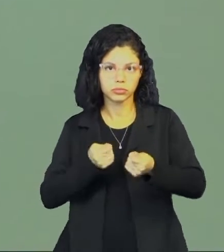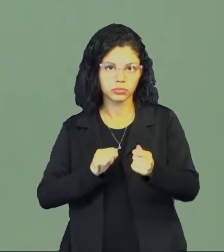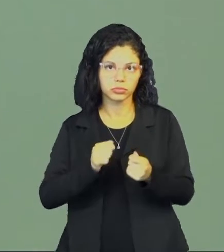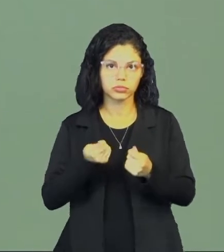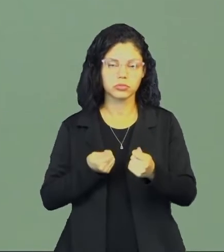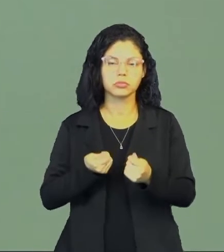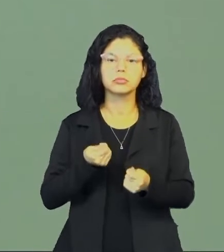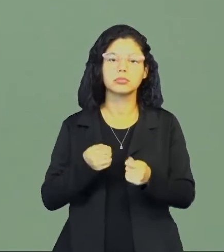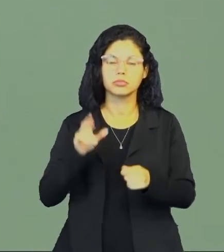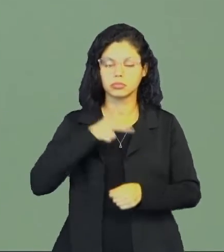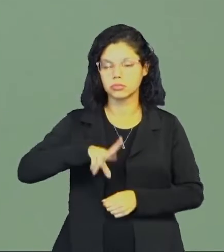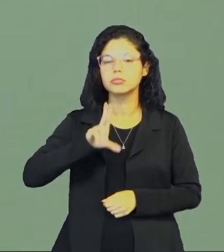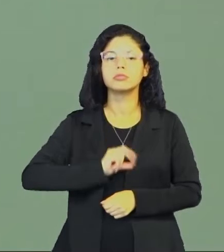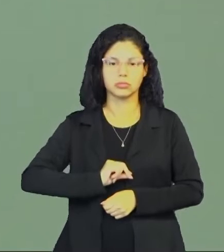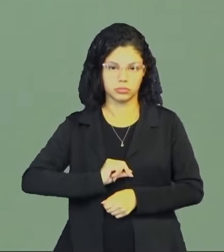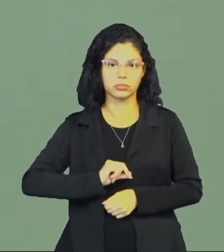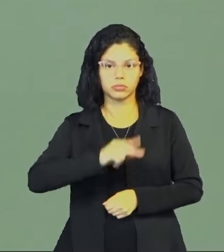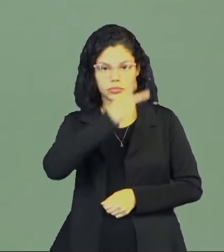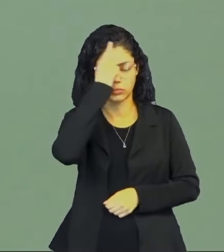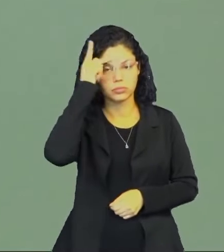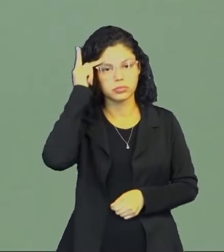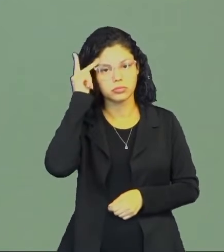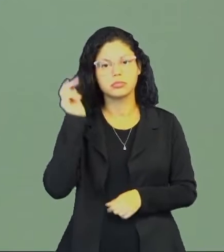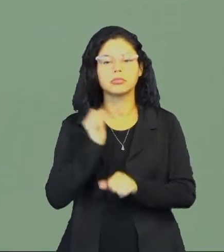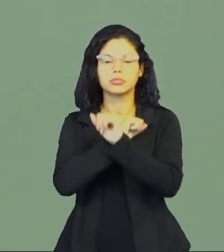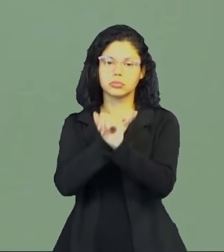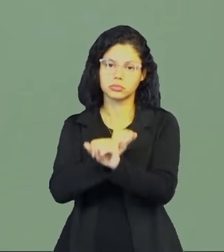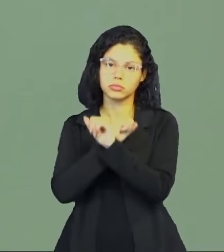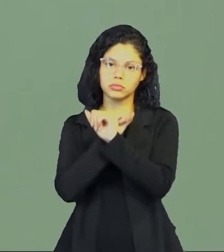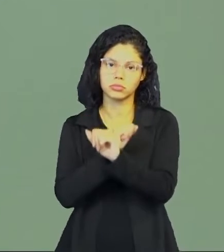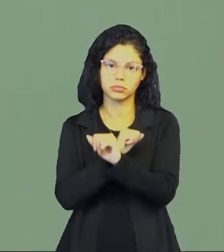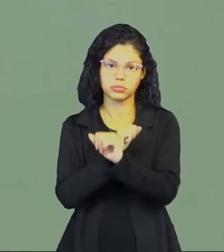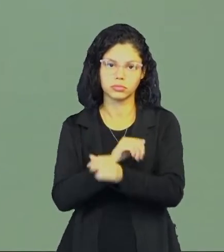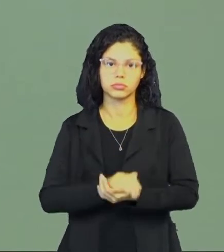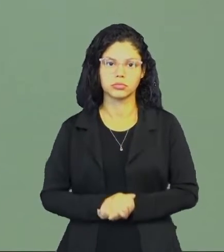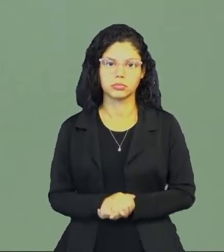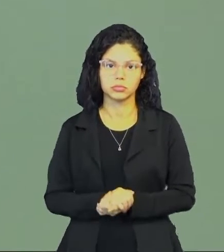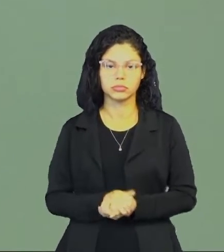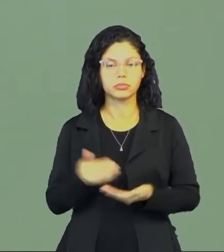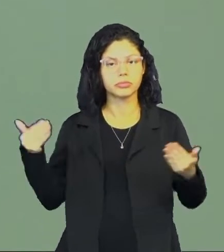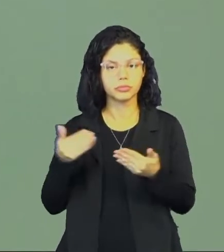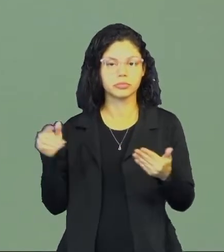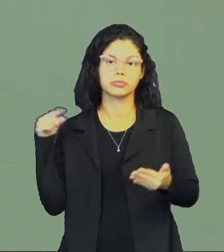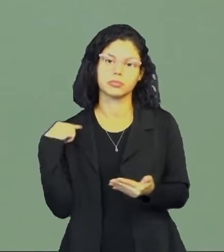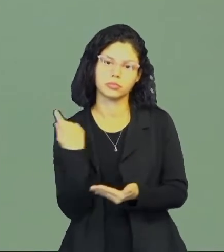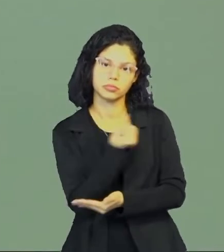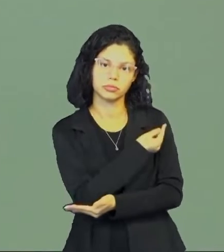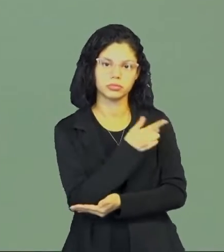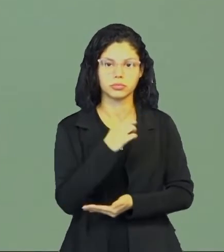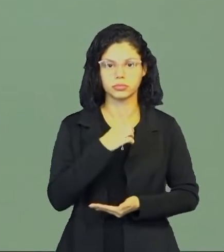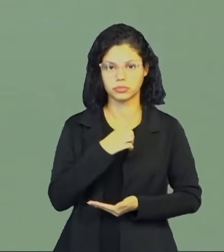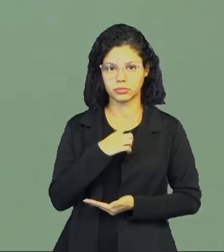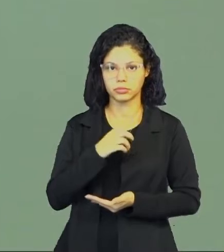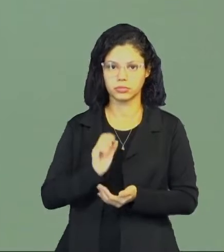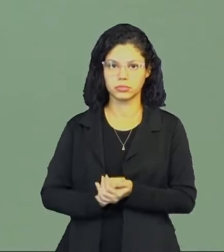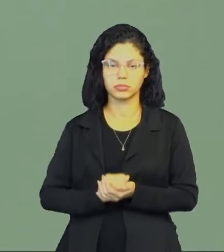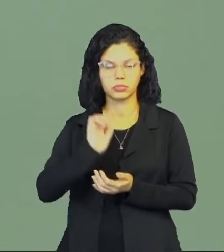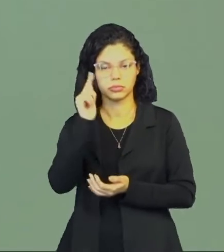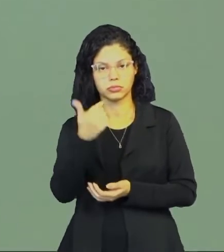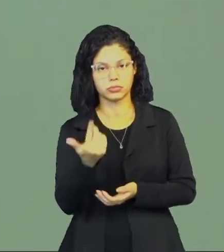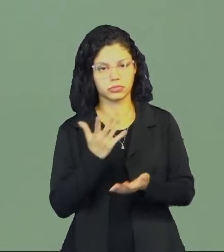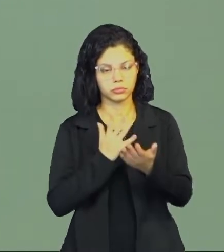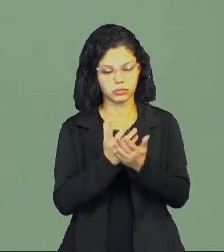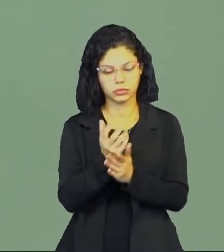do colonizador português, da pessoa que escravizava essa pessoa. Hoje a gente tem uma